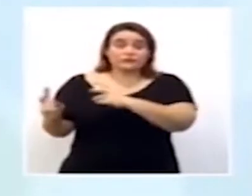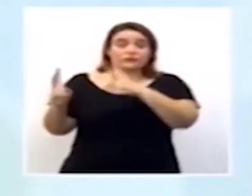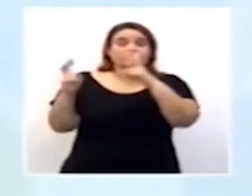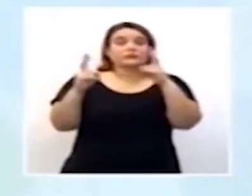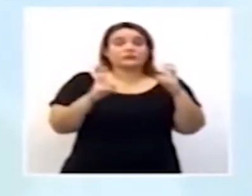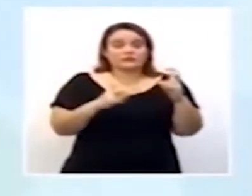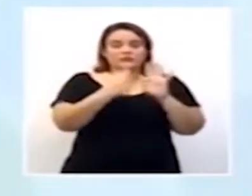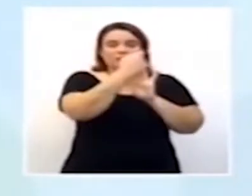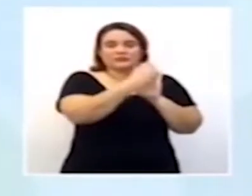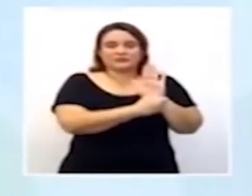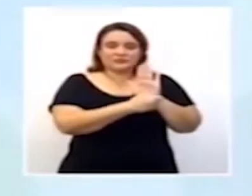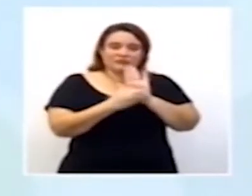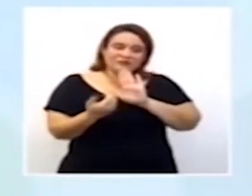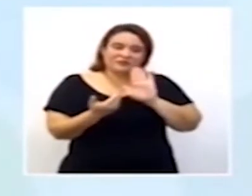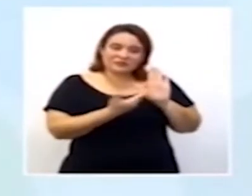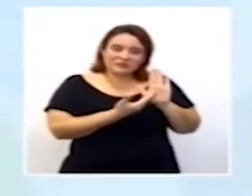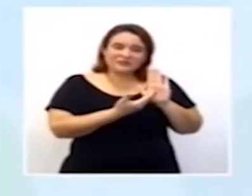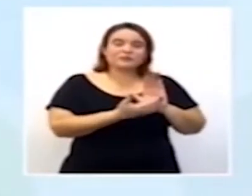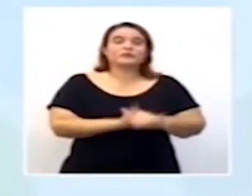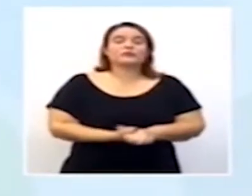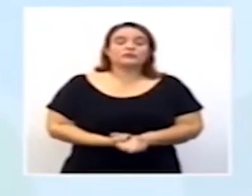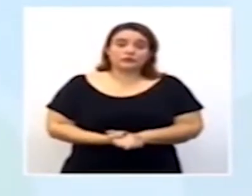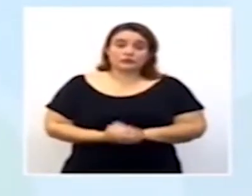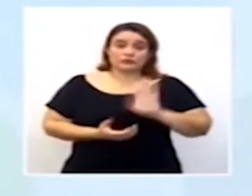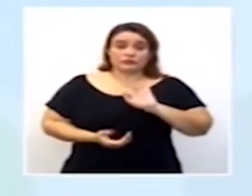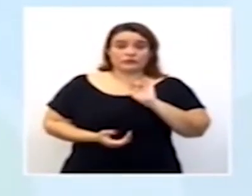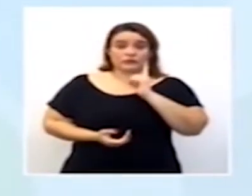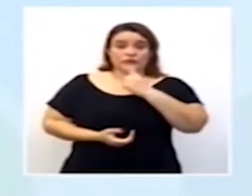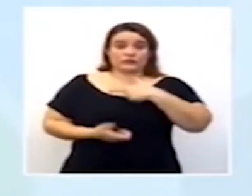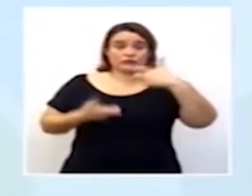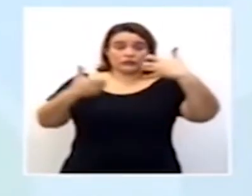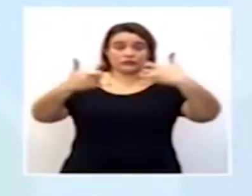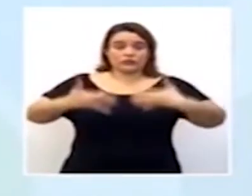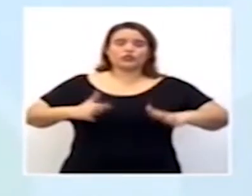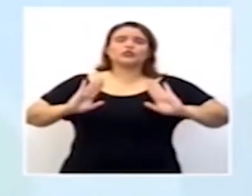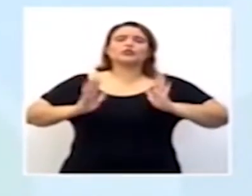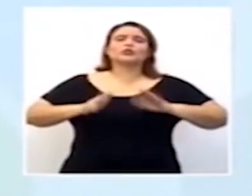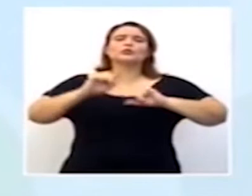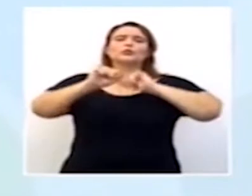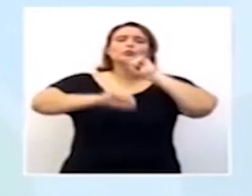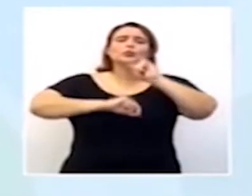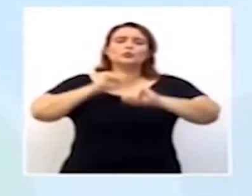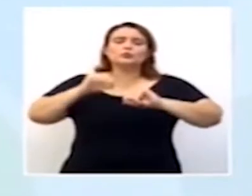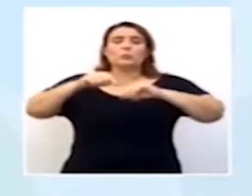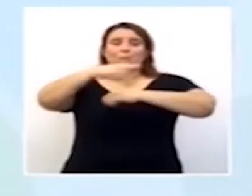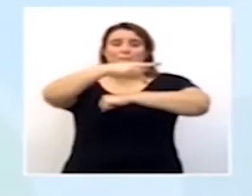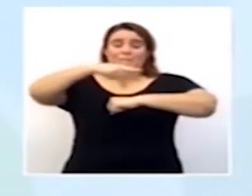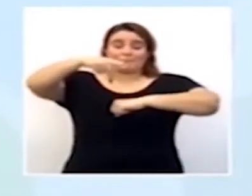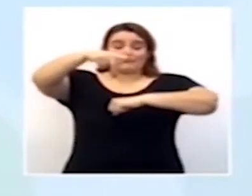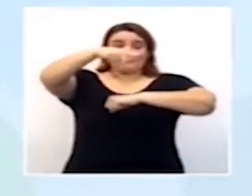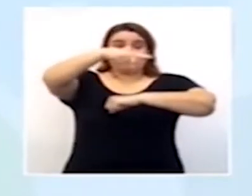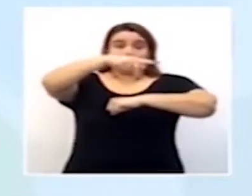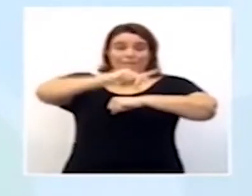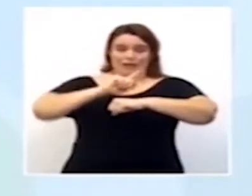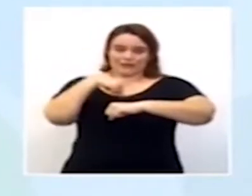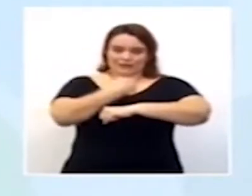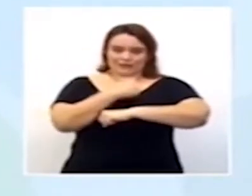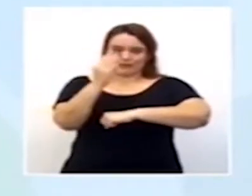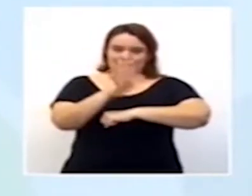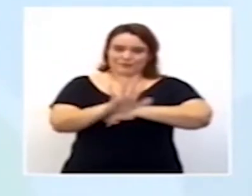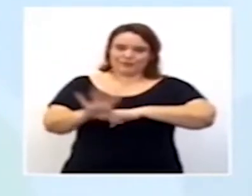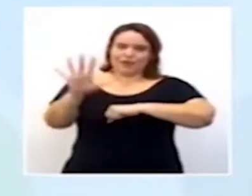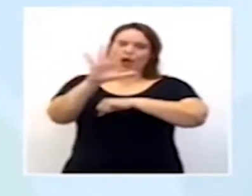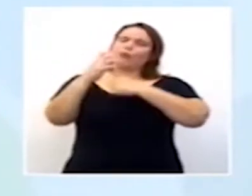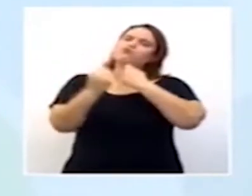esse texto que tecido que nós tá até falamos a respeito disso que devido a extensão territorial do nosso país nós